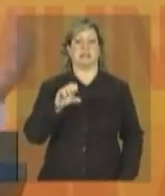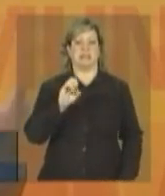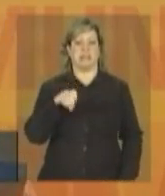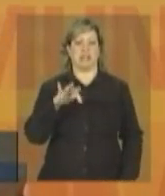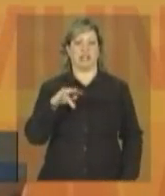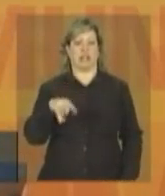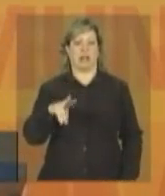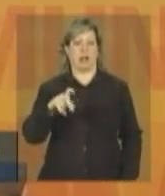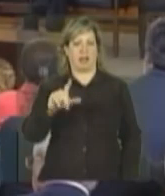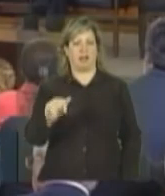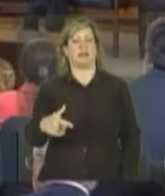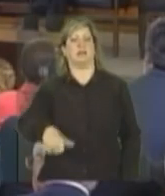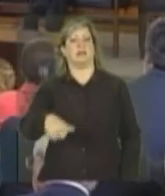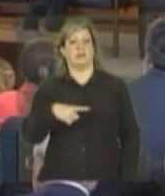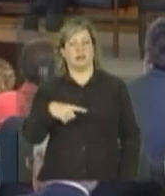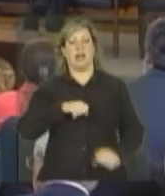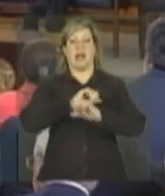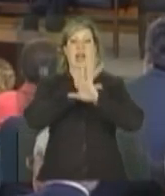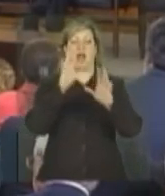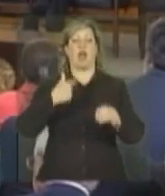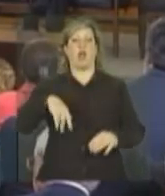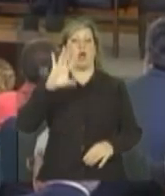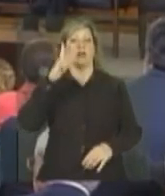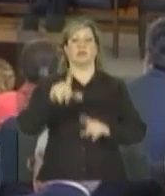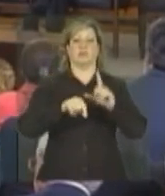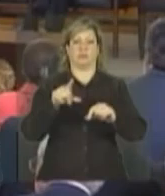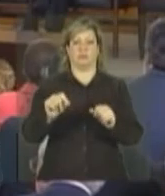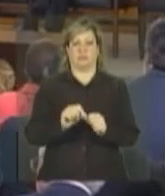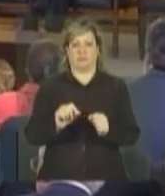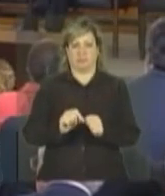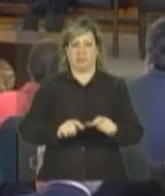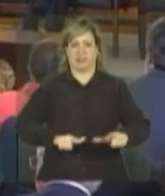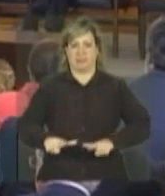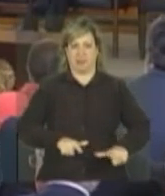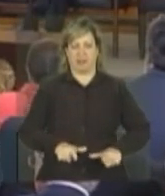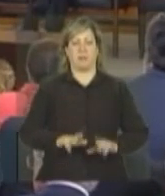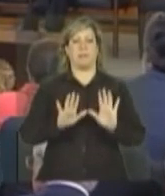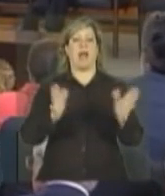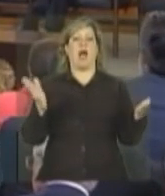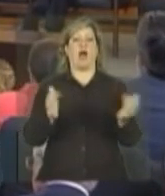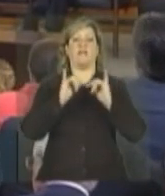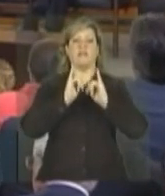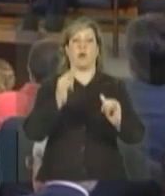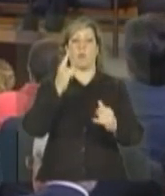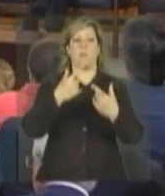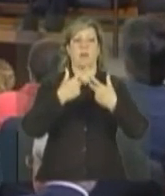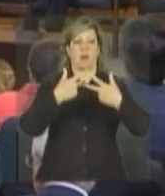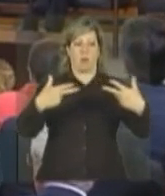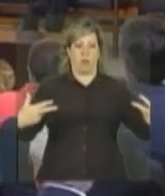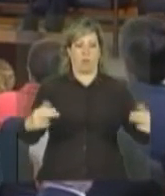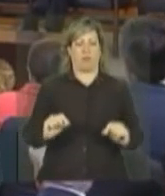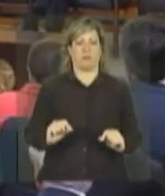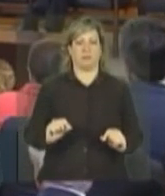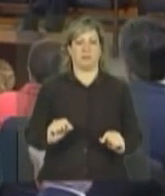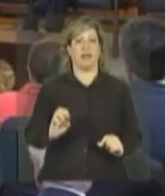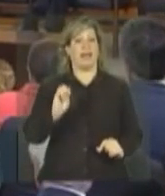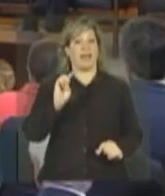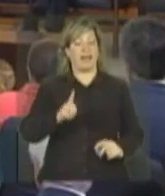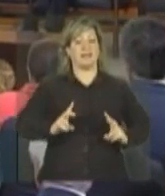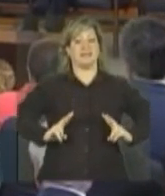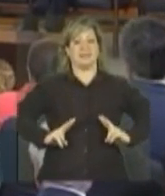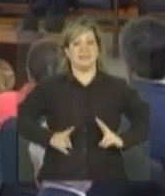das medidas que nós tomamos. Agora eu vou dizer para vocês uma coisa. É sempre,